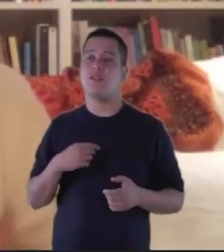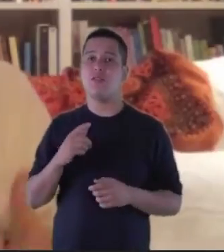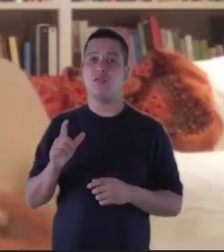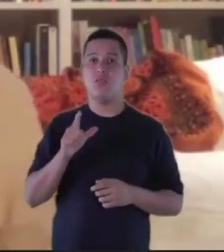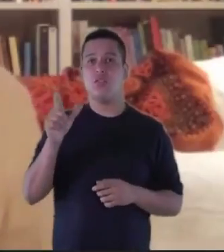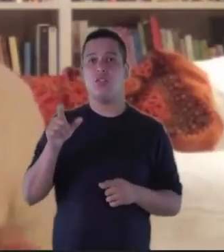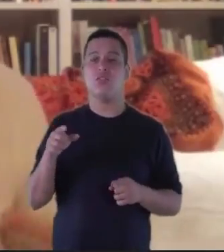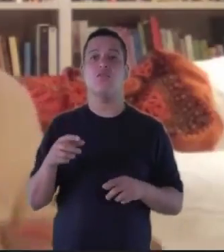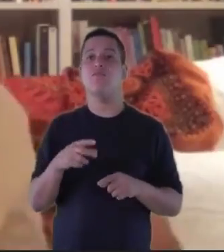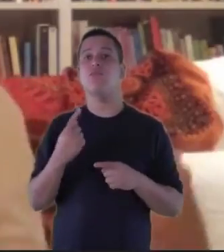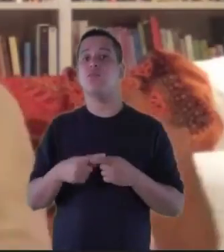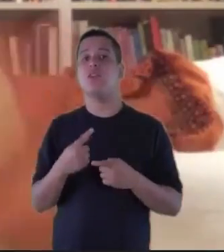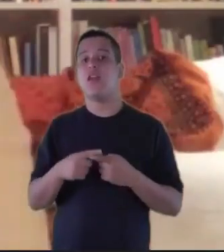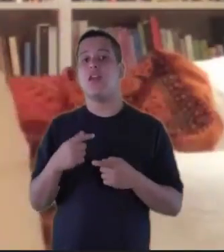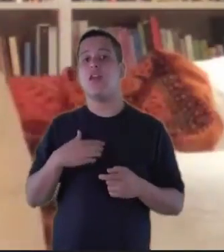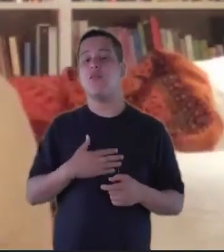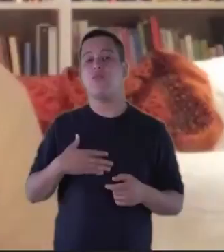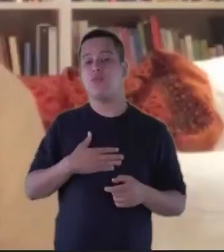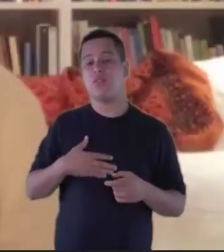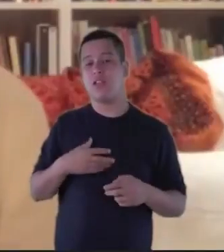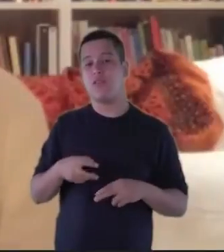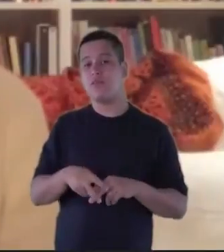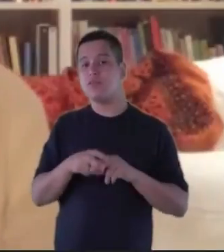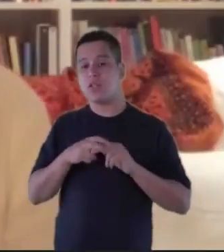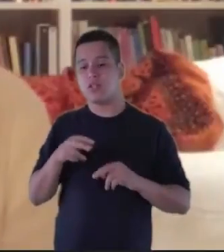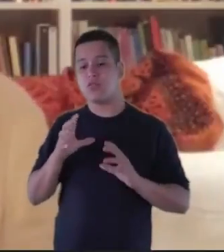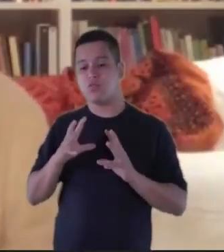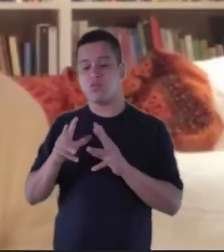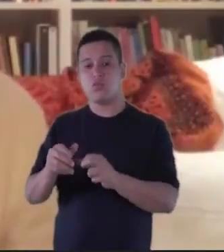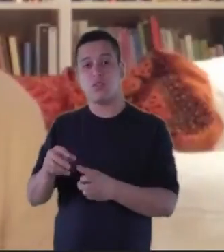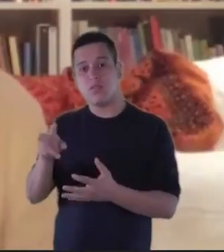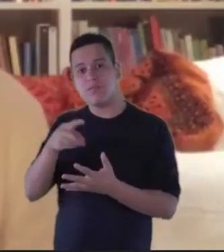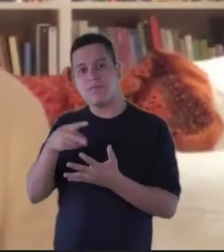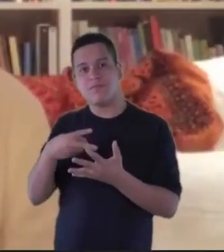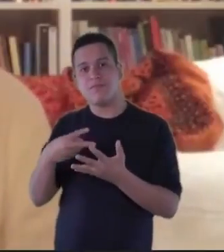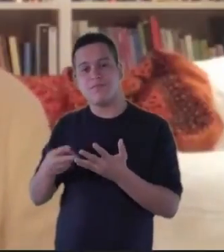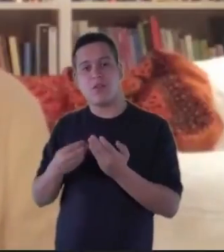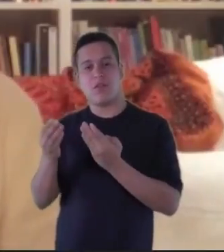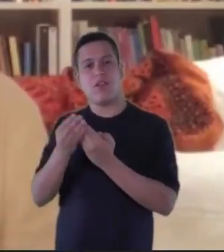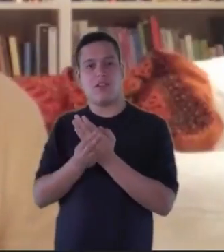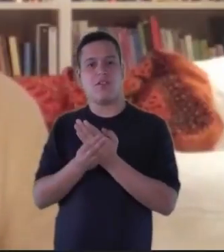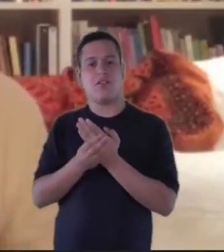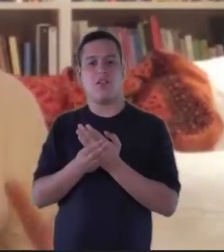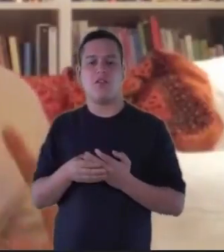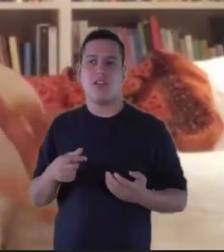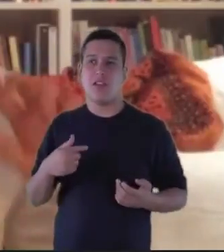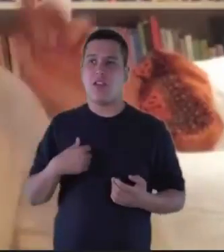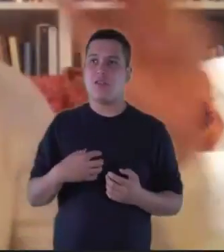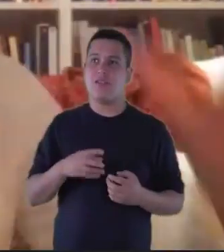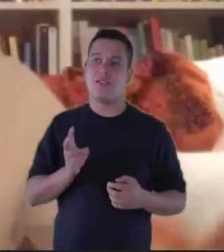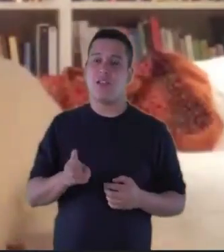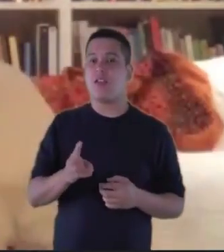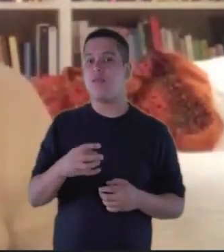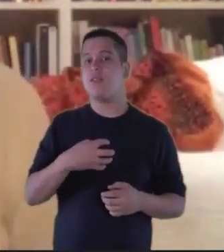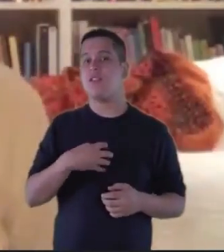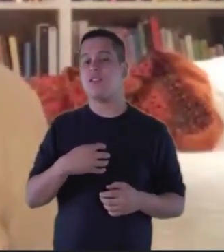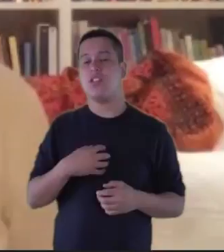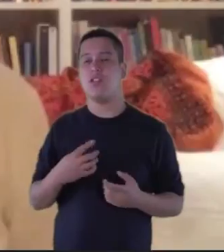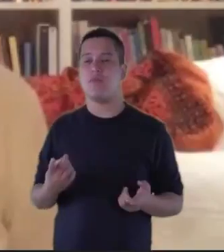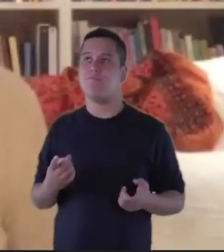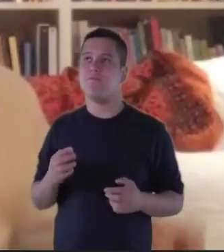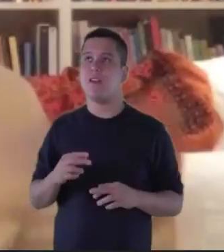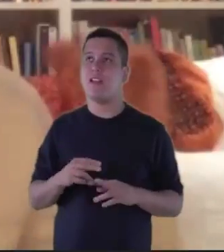impressionavam e a vontade de levar essas histórias para as outras pessoas. Isso era um grande impulso. E também de me projetar